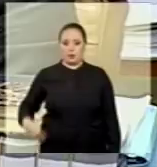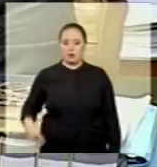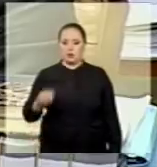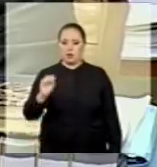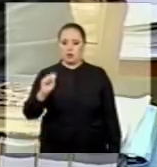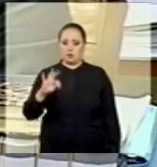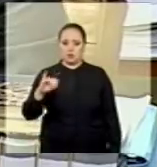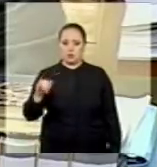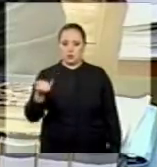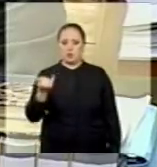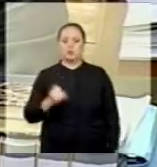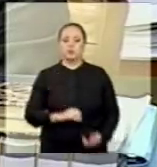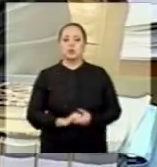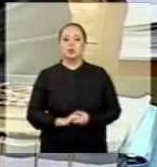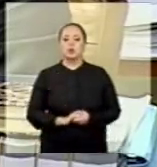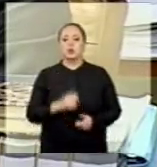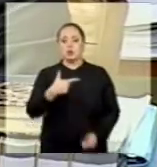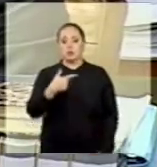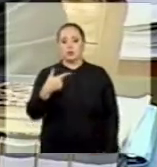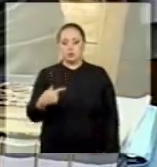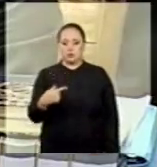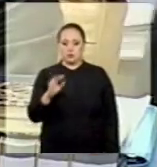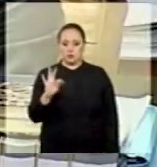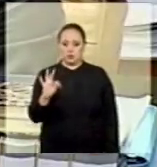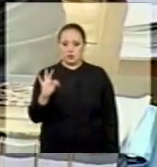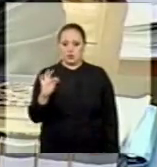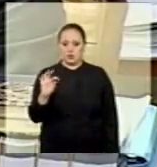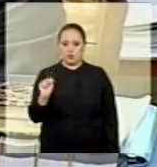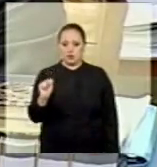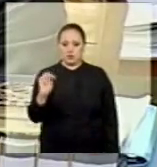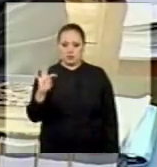STJ, 27 ministros do TST,